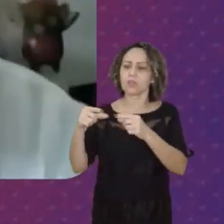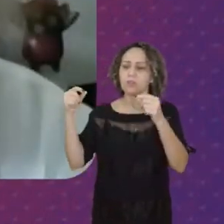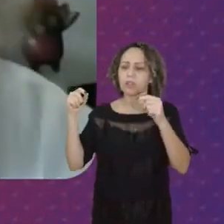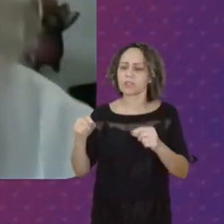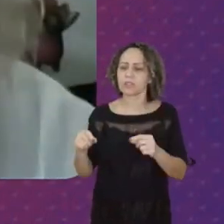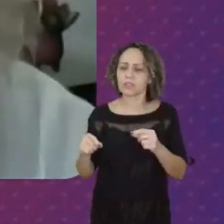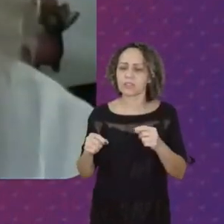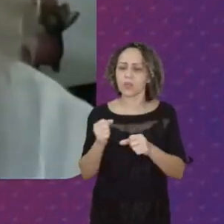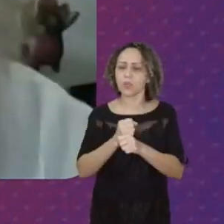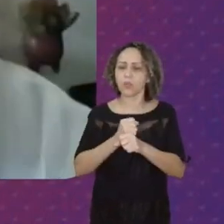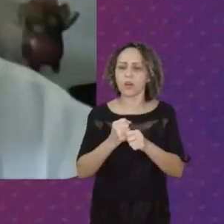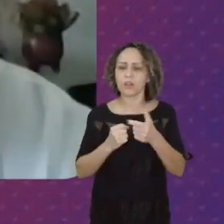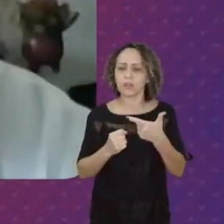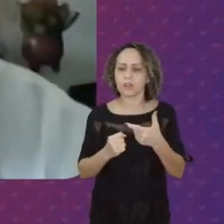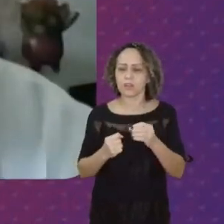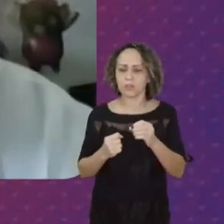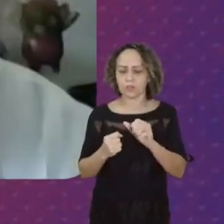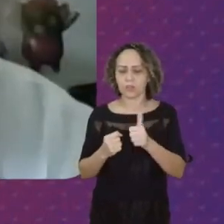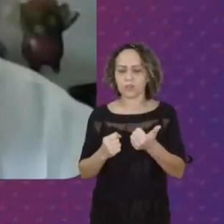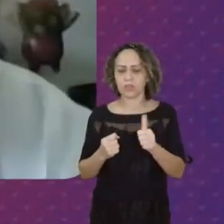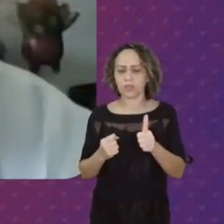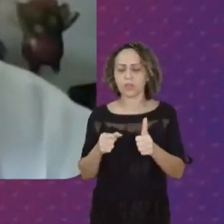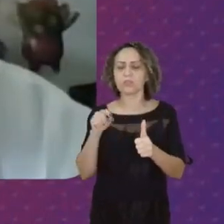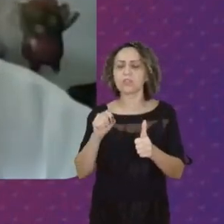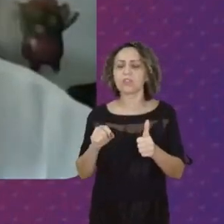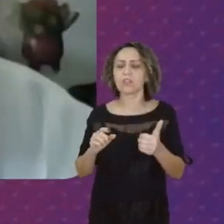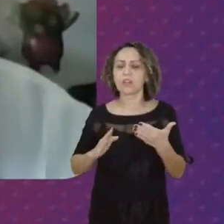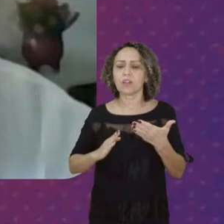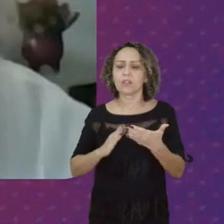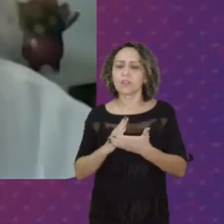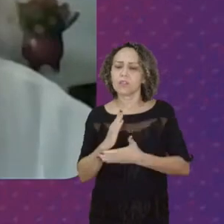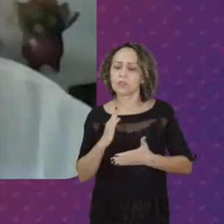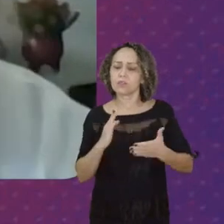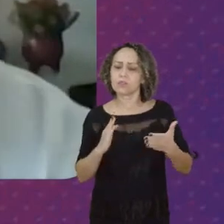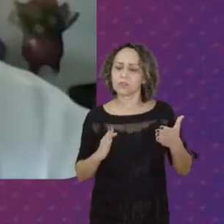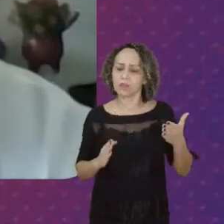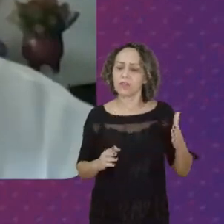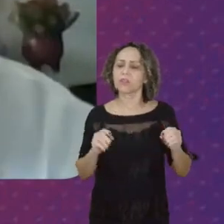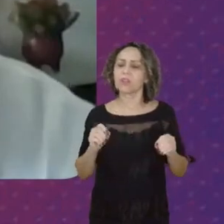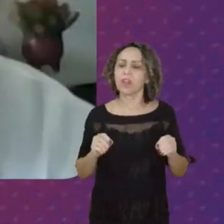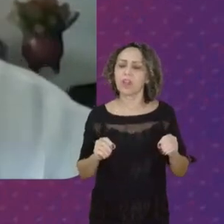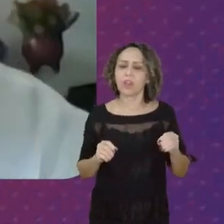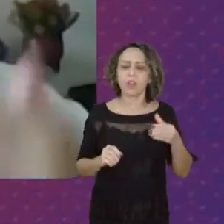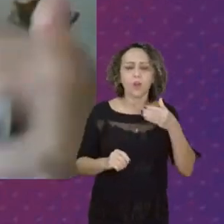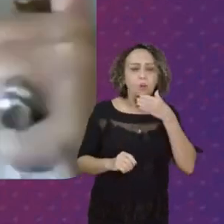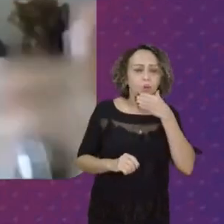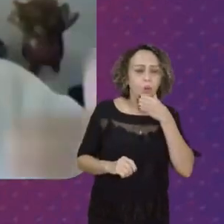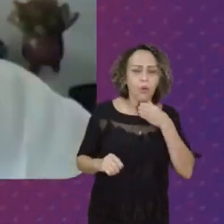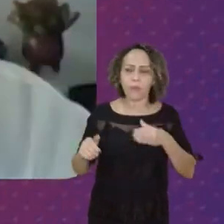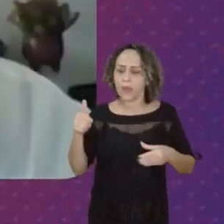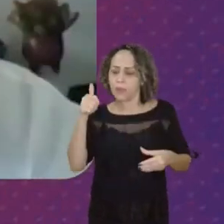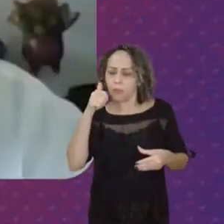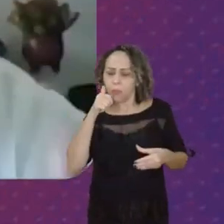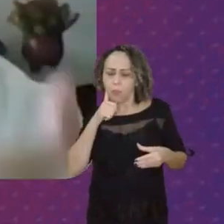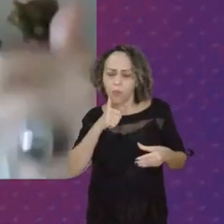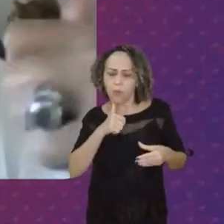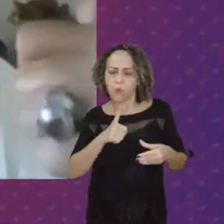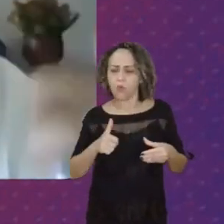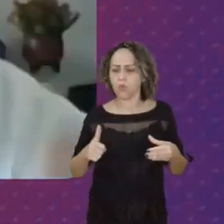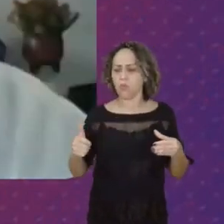em 2011, onde foi aprovada a paridade de gênero na composição das